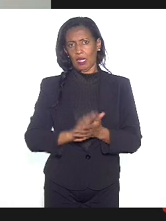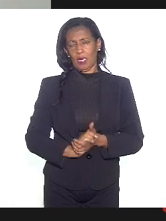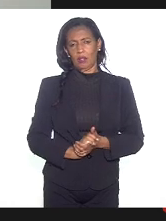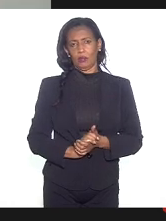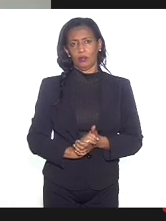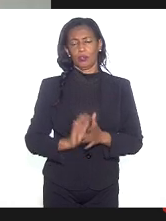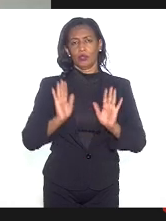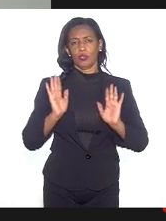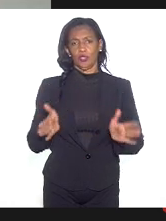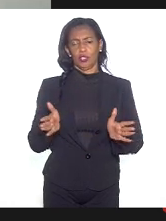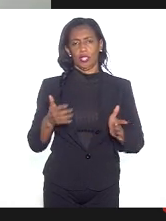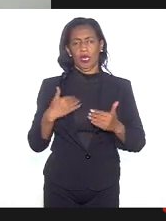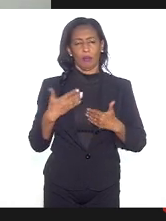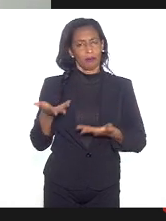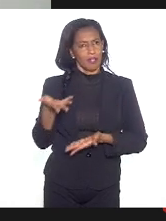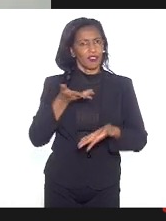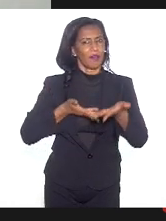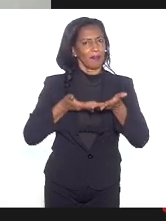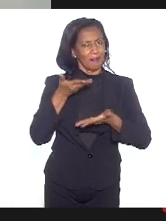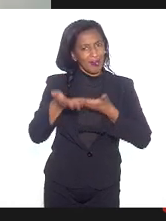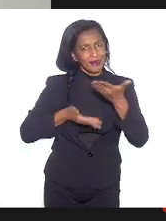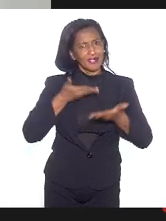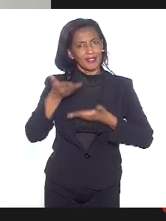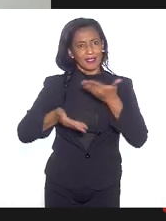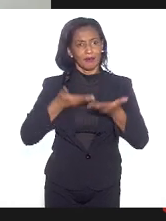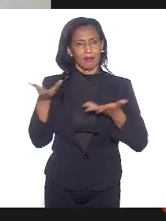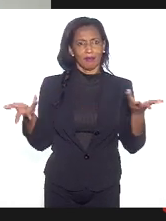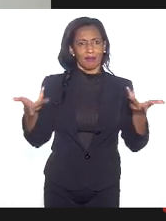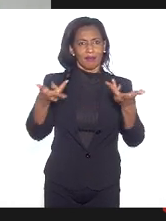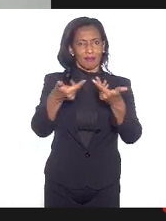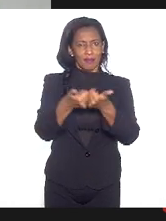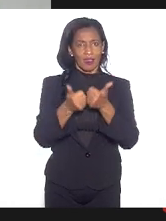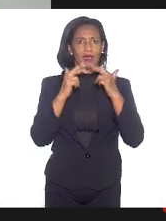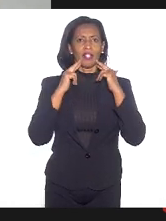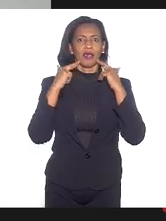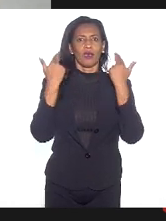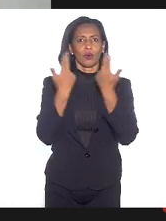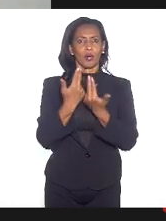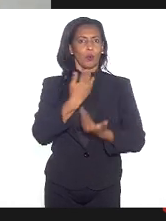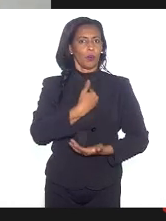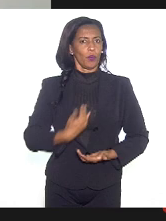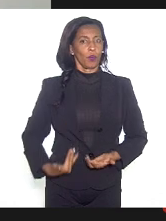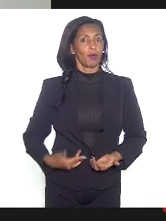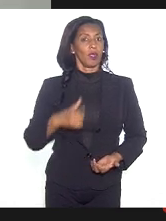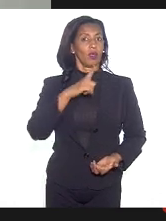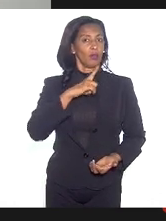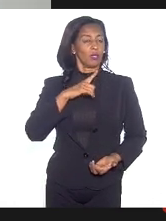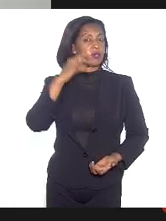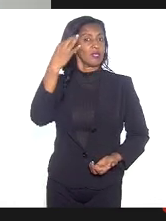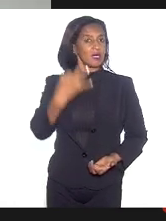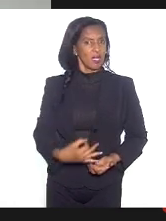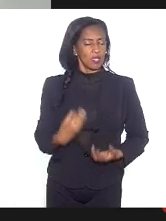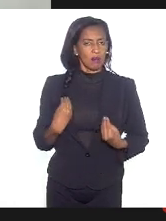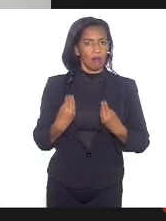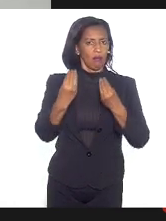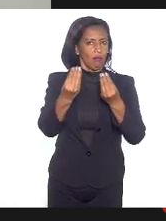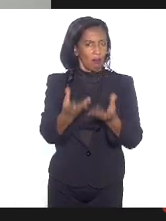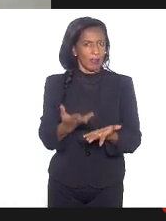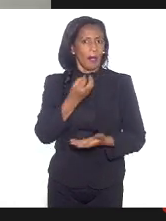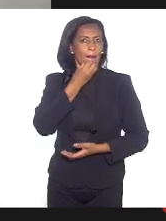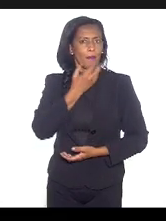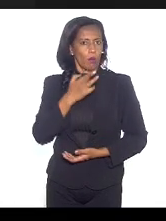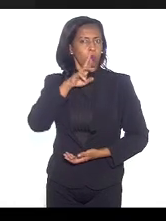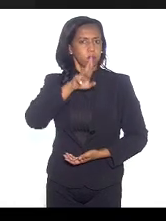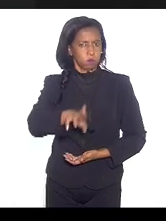me deixar participar dessa belíssima audiência pública que eu tenho certeza que trará bons frutos.